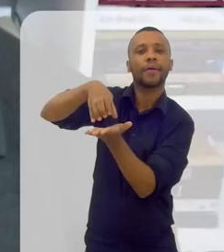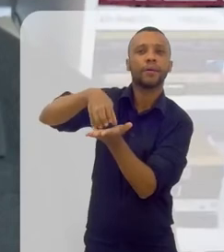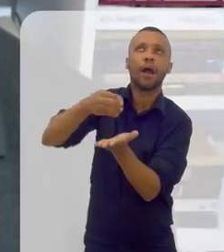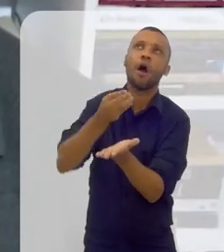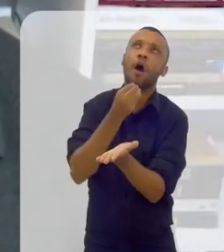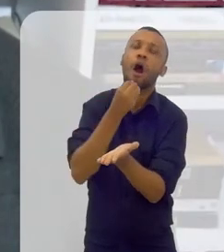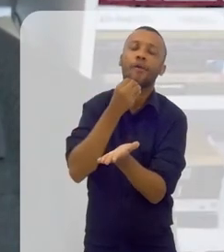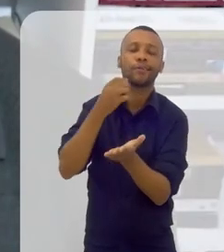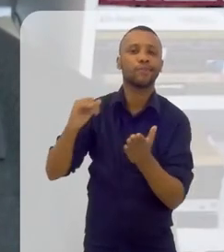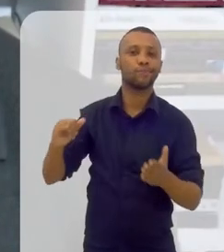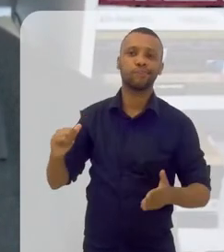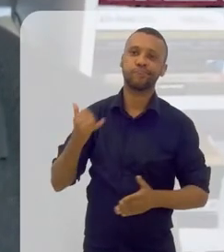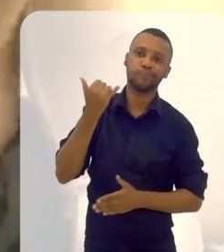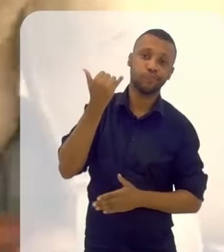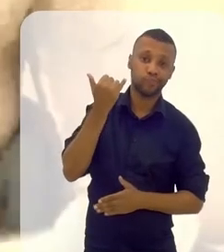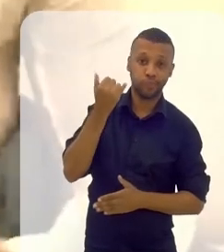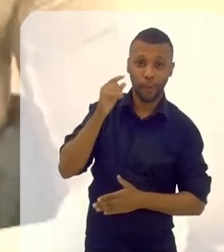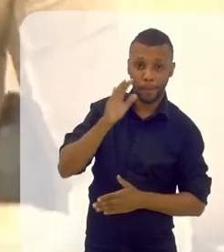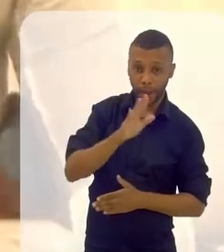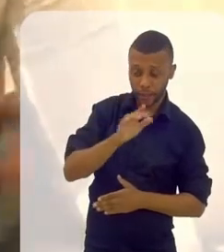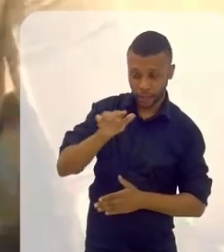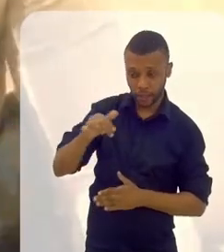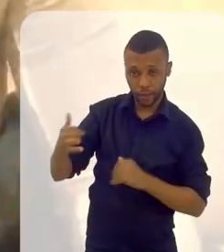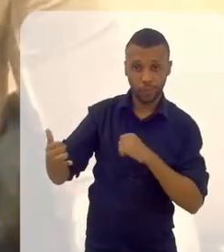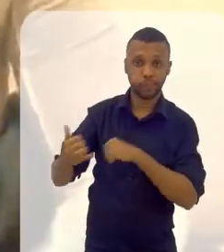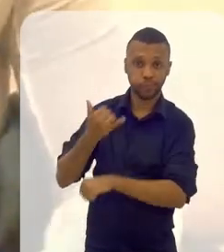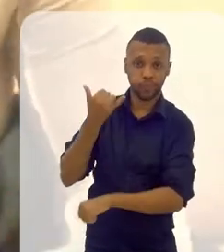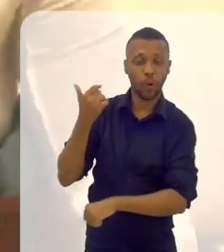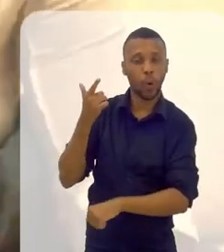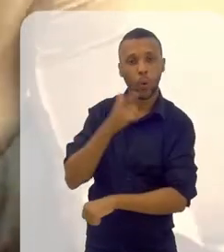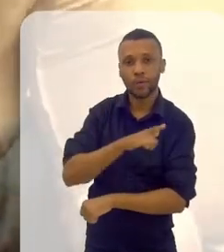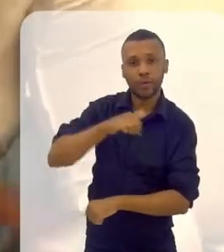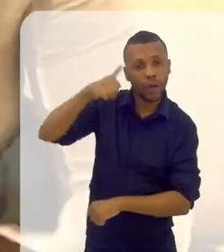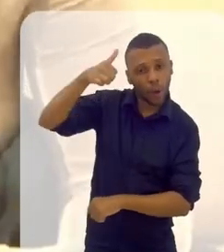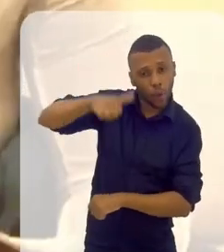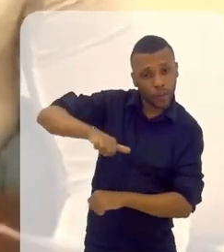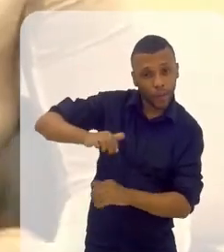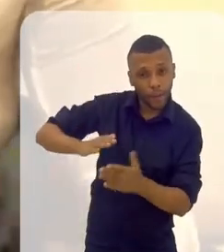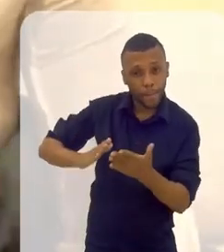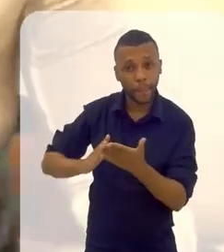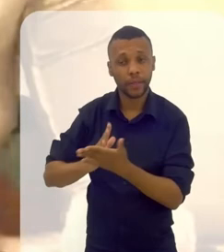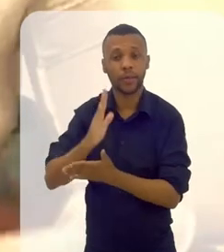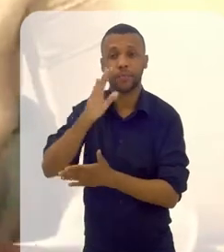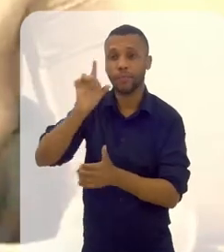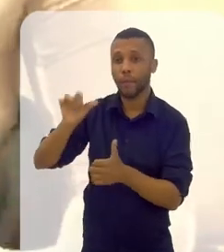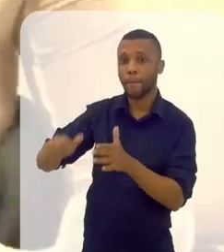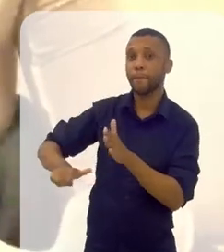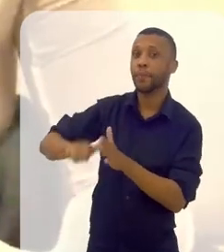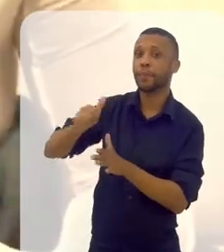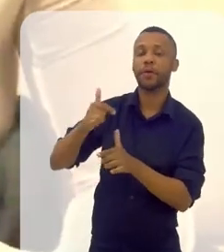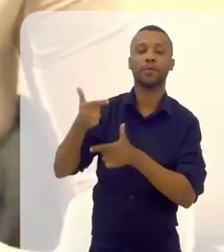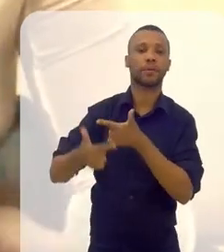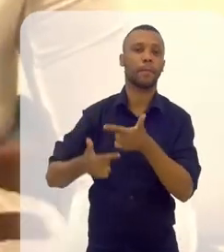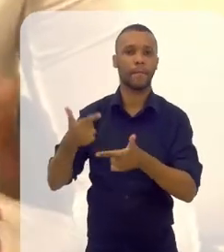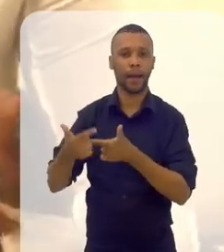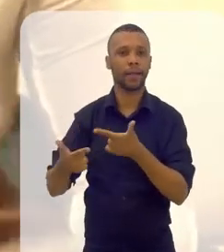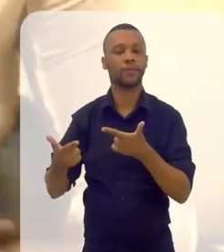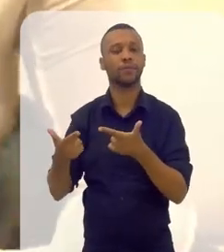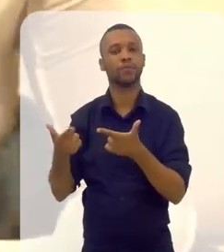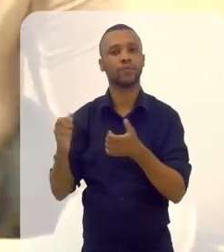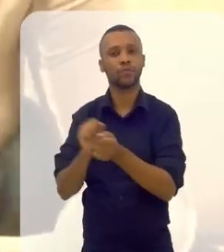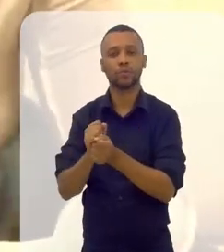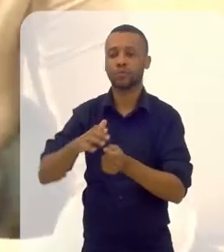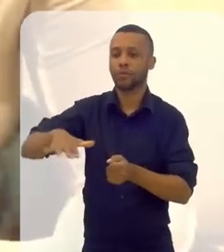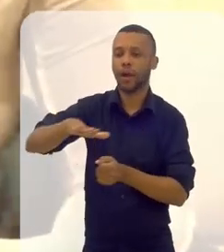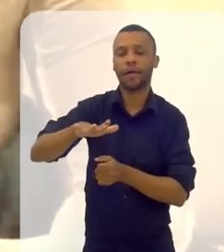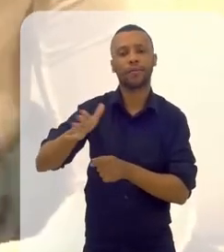era uma furada, mas dessa furada eu consegui fazer esse teste, passei nesse teste, foi o meu primeiro trabalho com arte cênica,